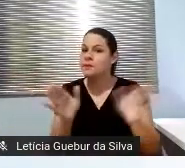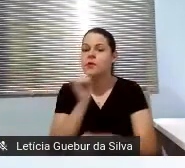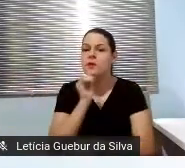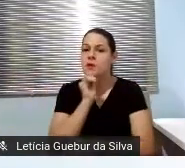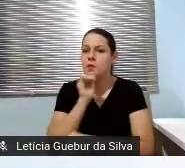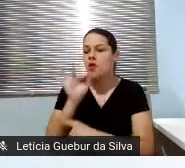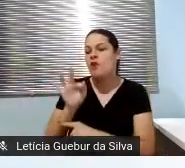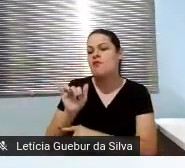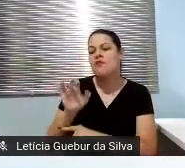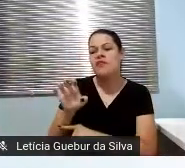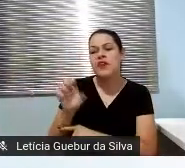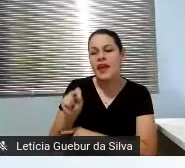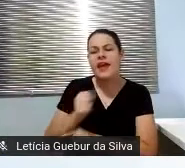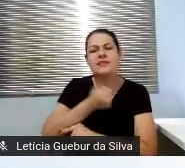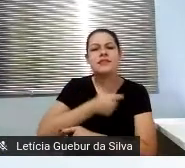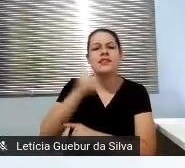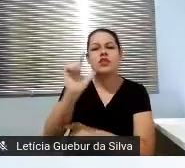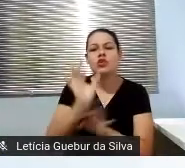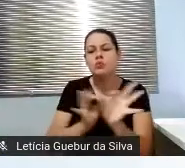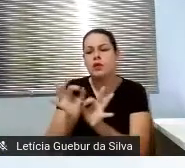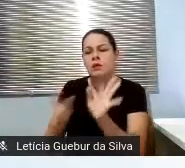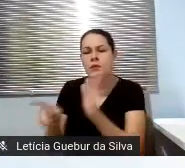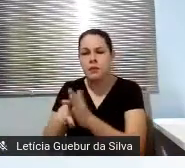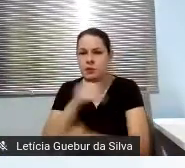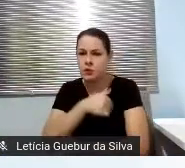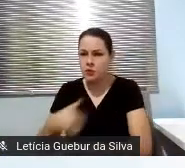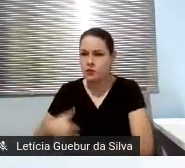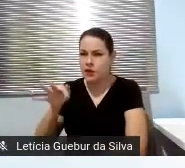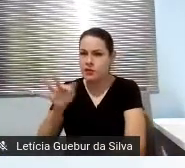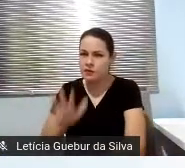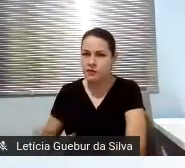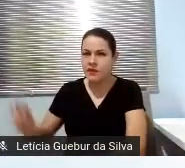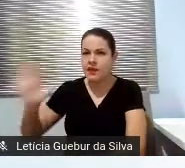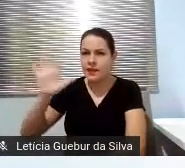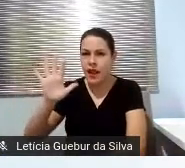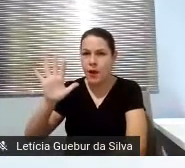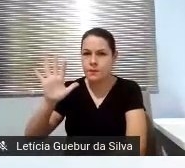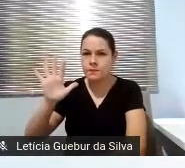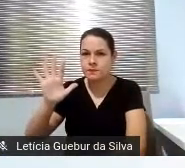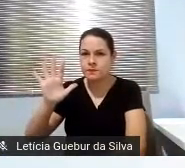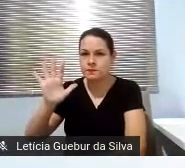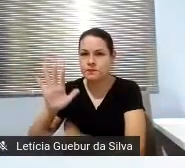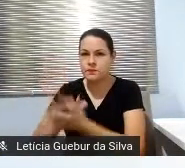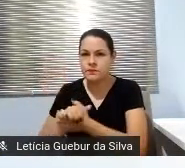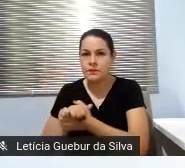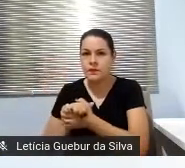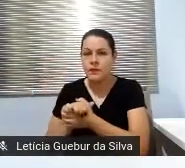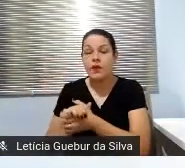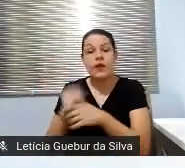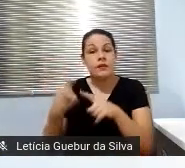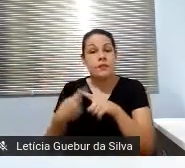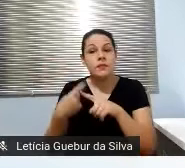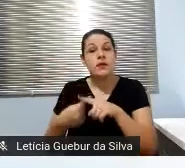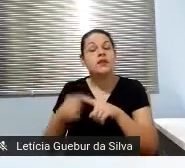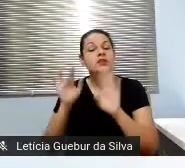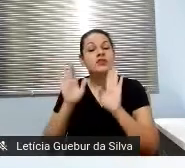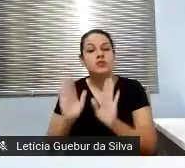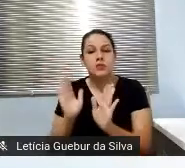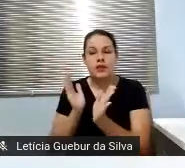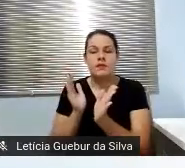entre outros programas do governo federal, e que não, precisamos aqui fazer essa ressalva, não necessariamente oriundos desse